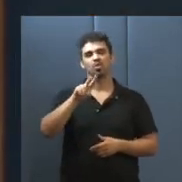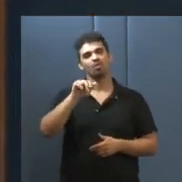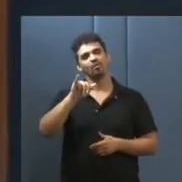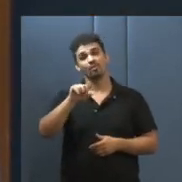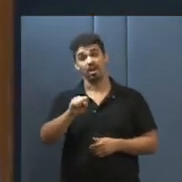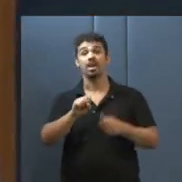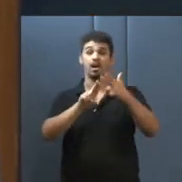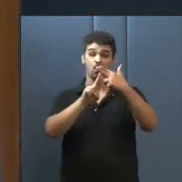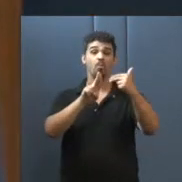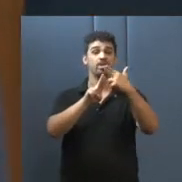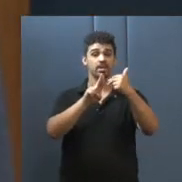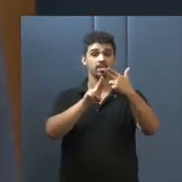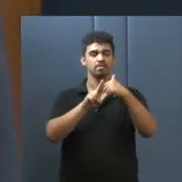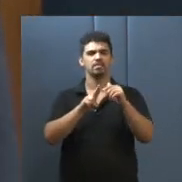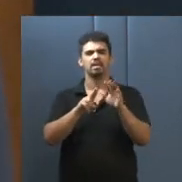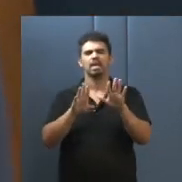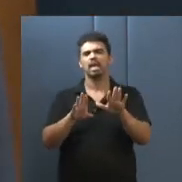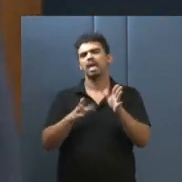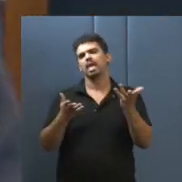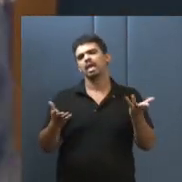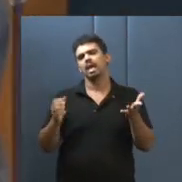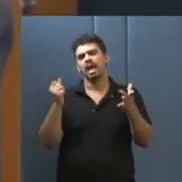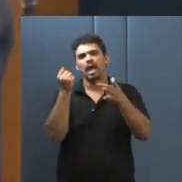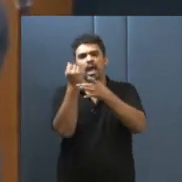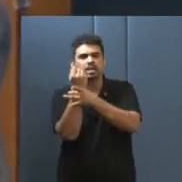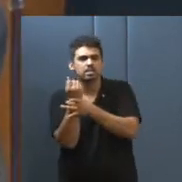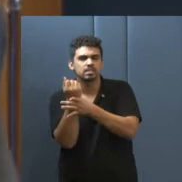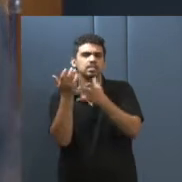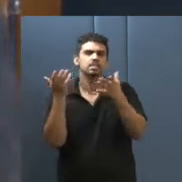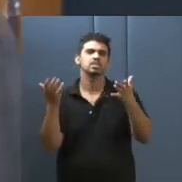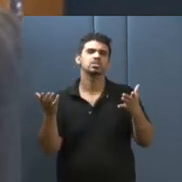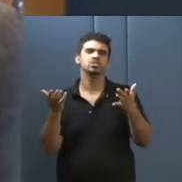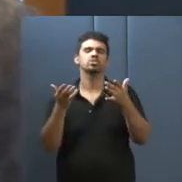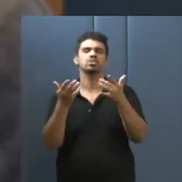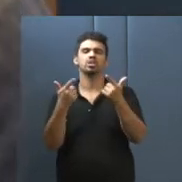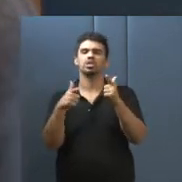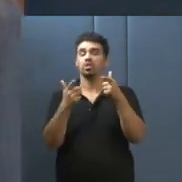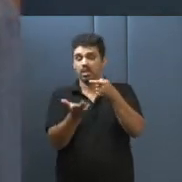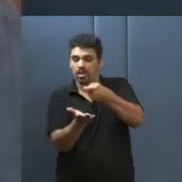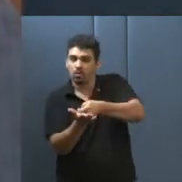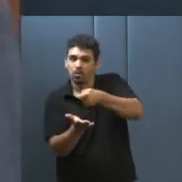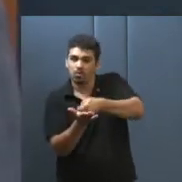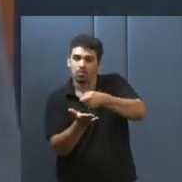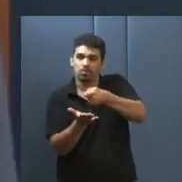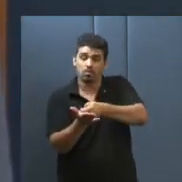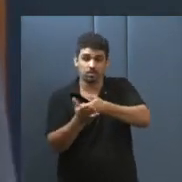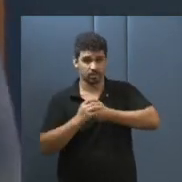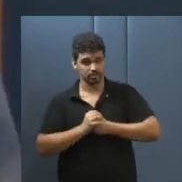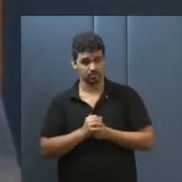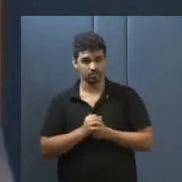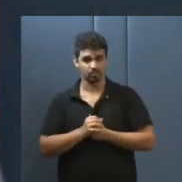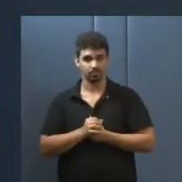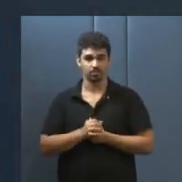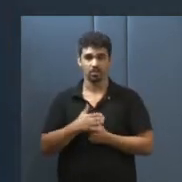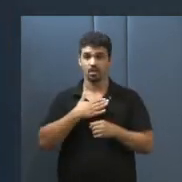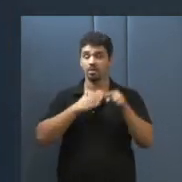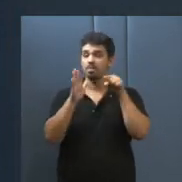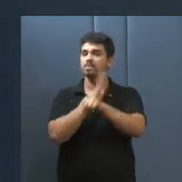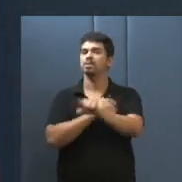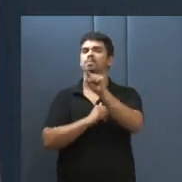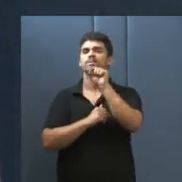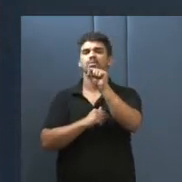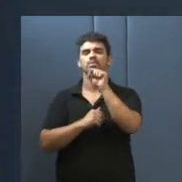É sobre garantias não exigidas, que o Lázaro falou. A minha pergunta